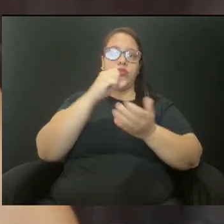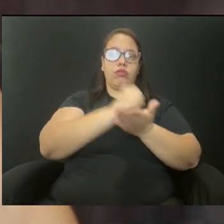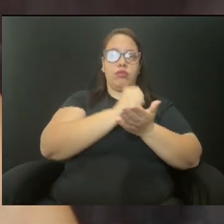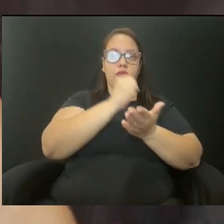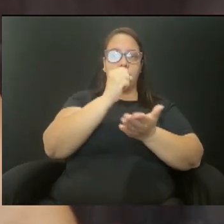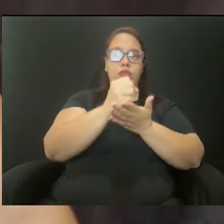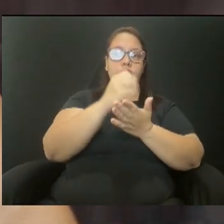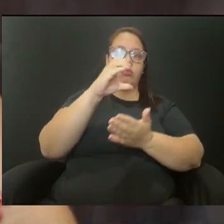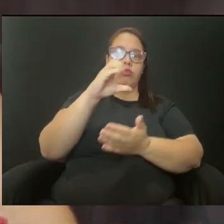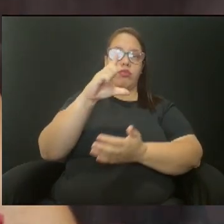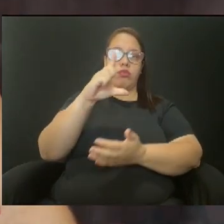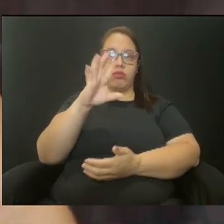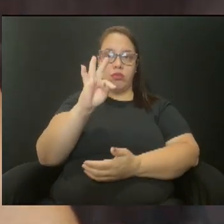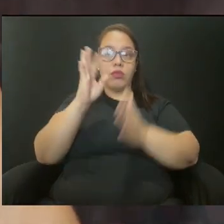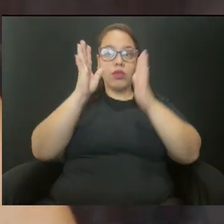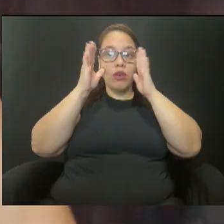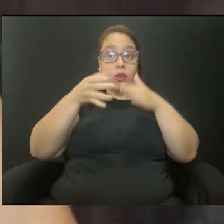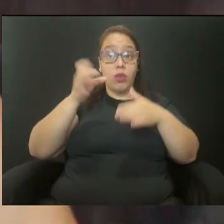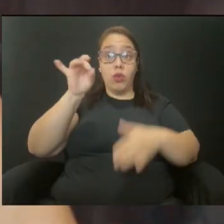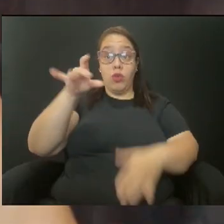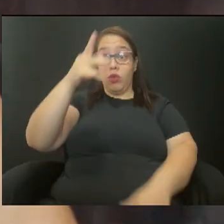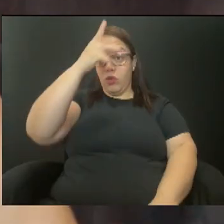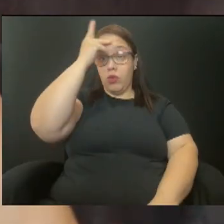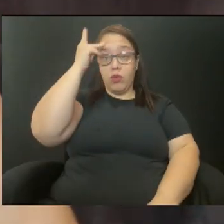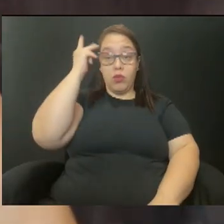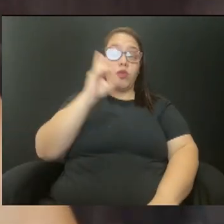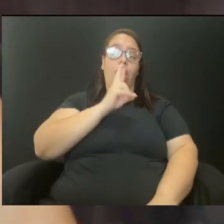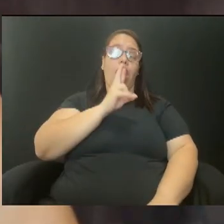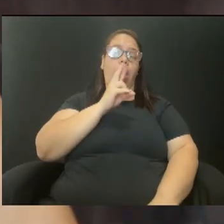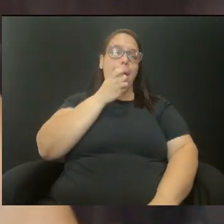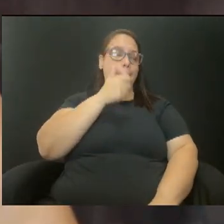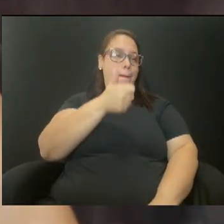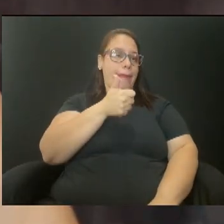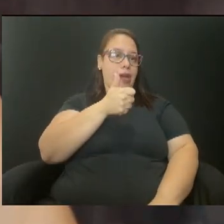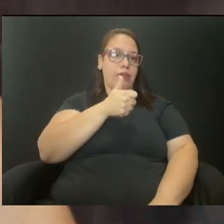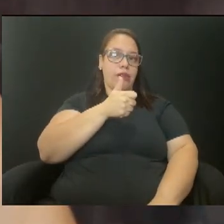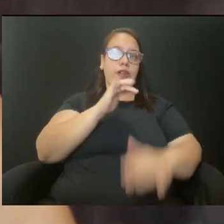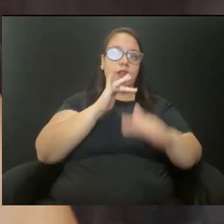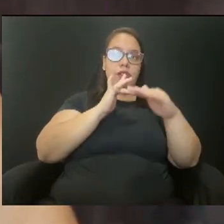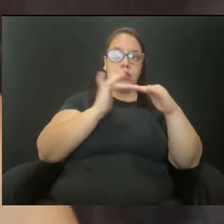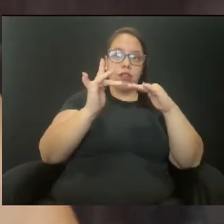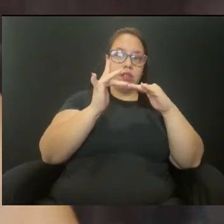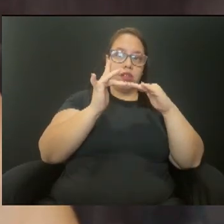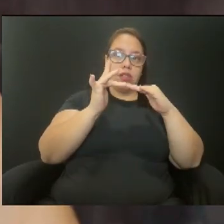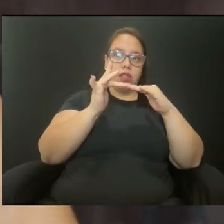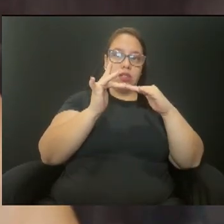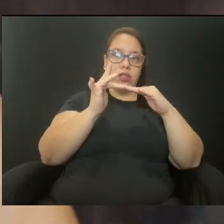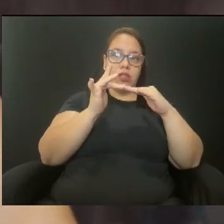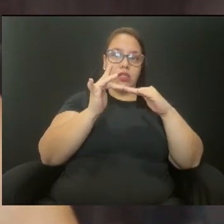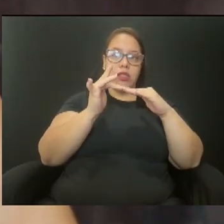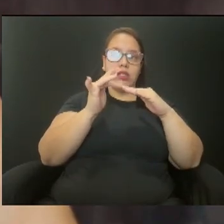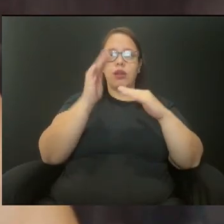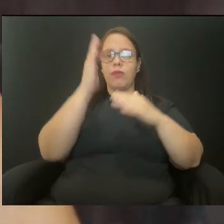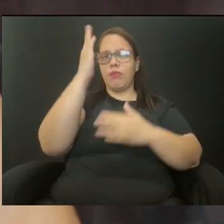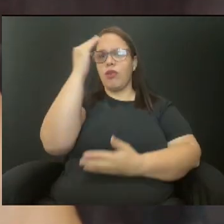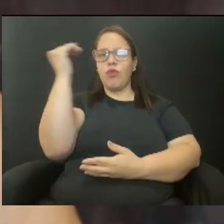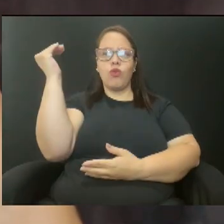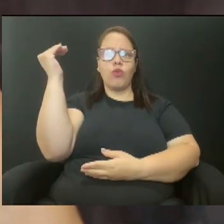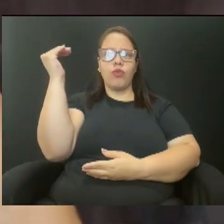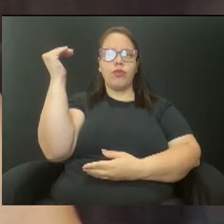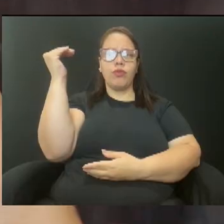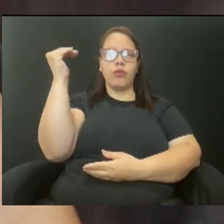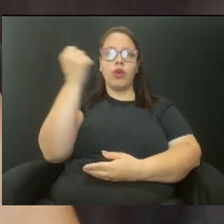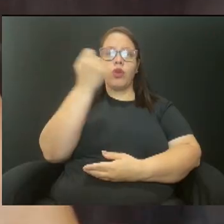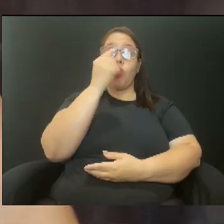focar só nas pessoas que têm resultado, até falando das redes sociais, as pessoas que veem as pessoas famosas, são ali 1% da